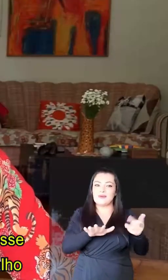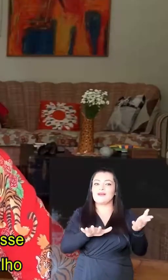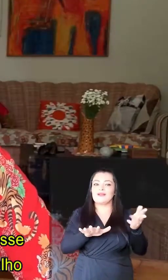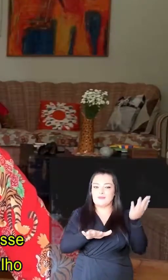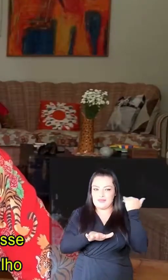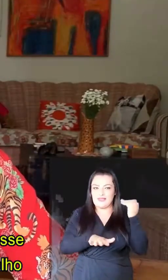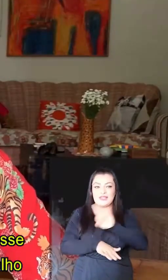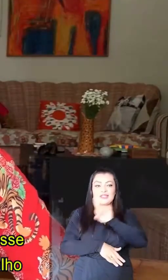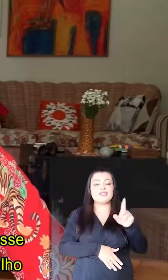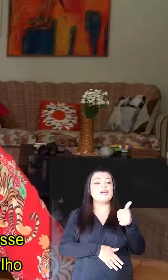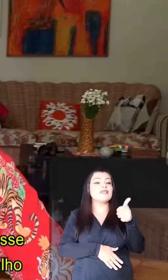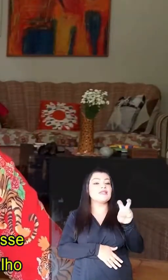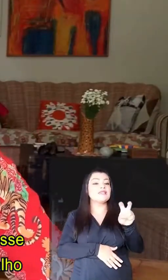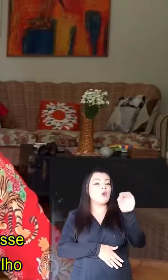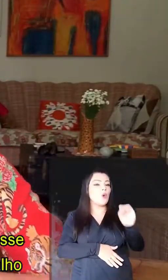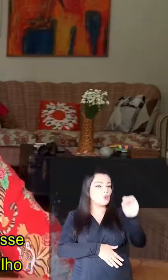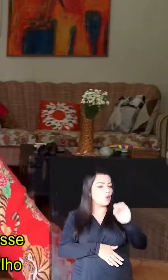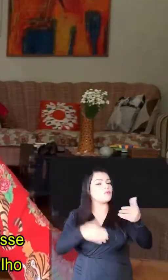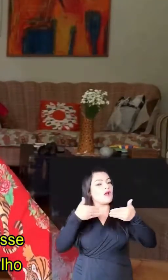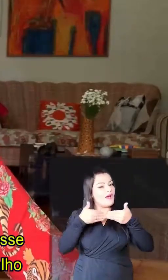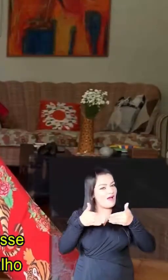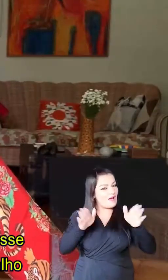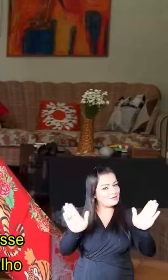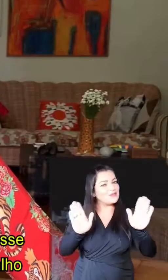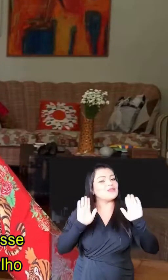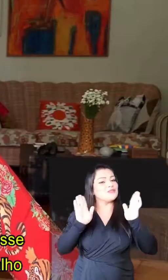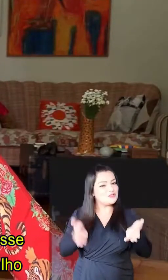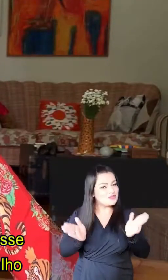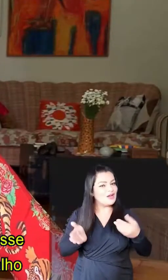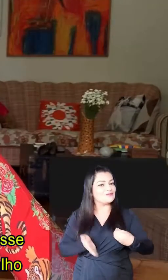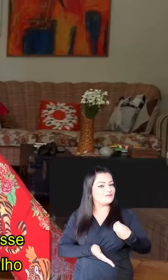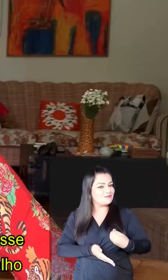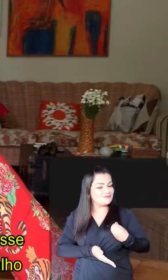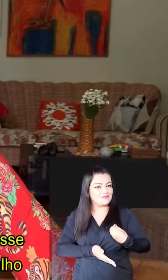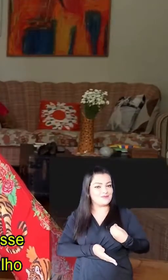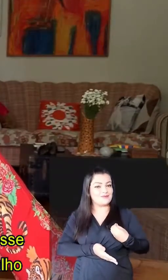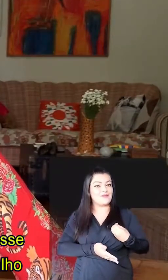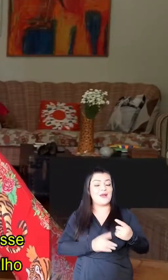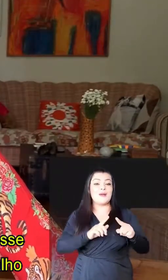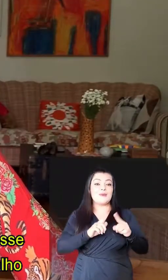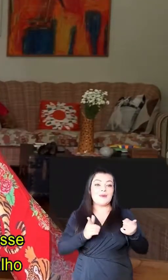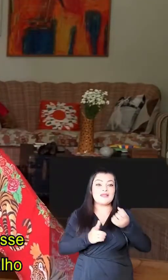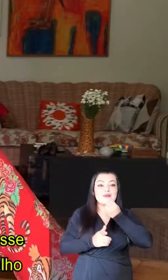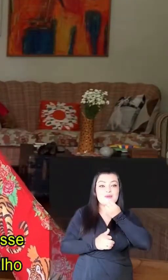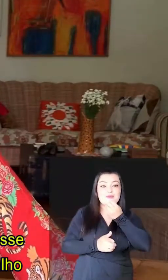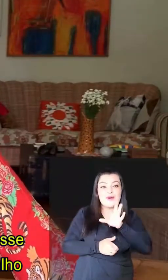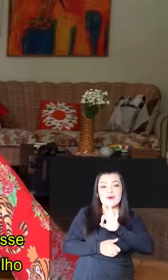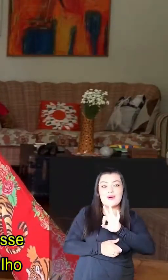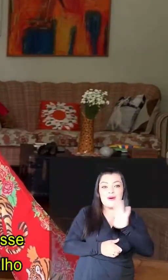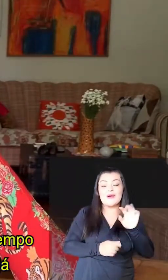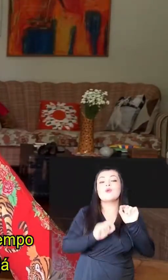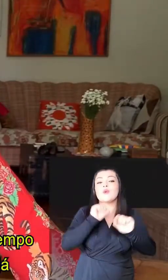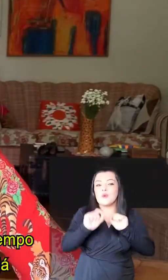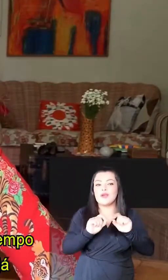15 de outubro, e a boa notícia é que esse projeto ele continua no nosso plano